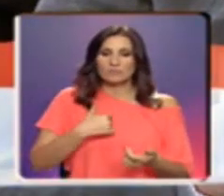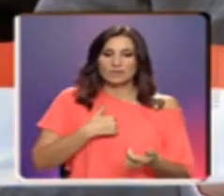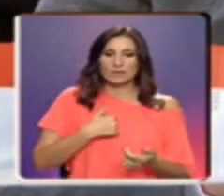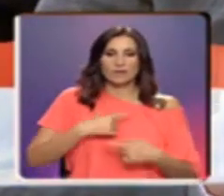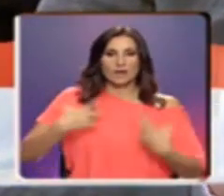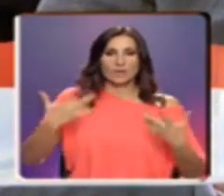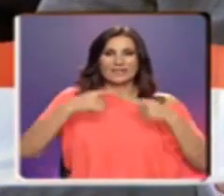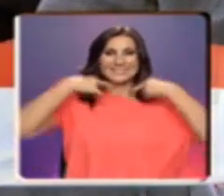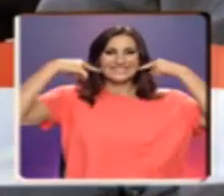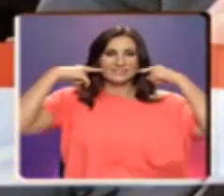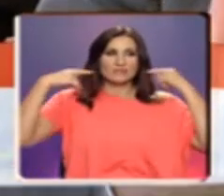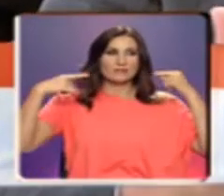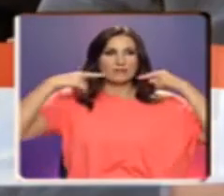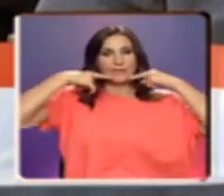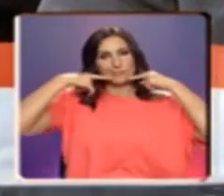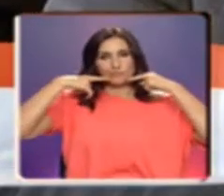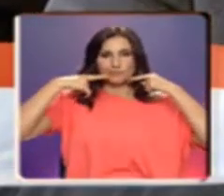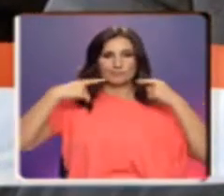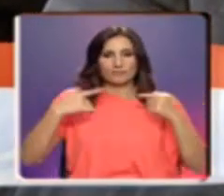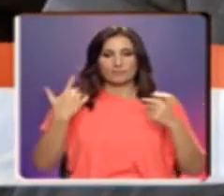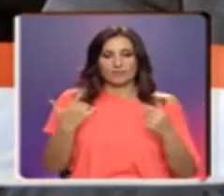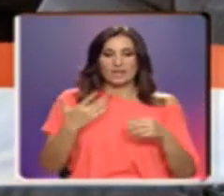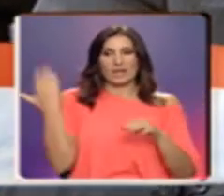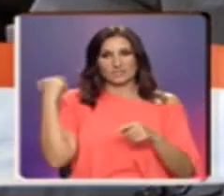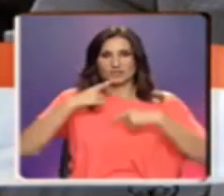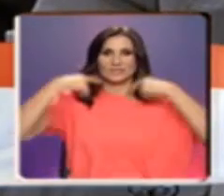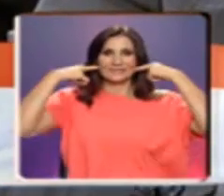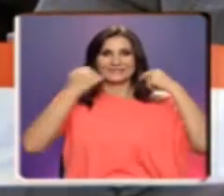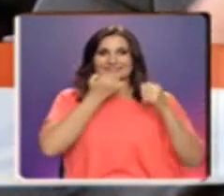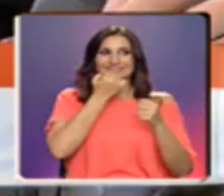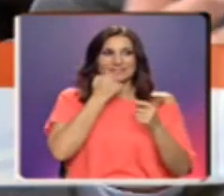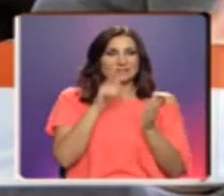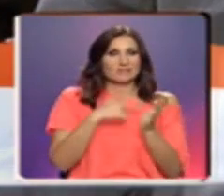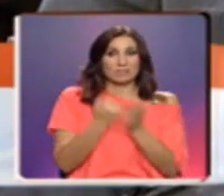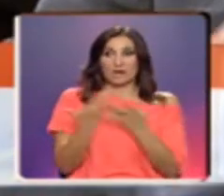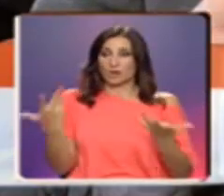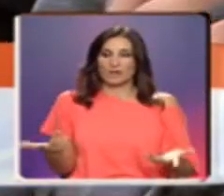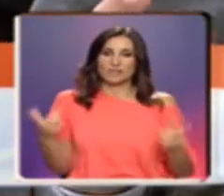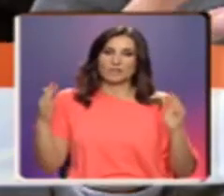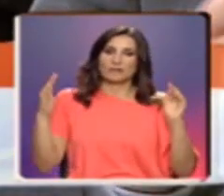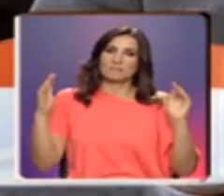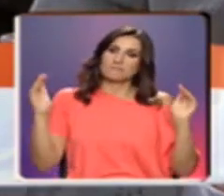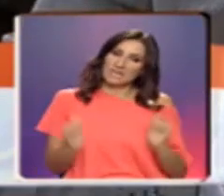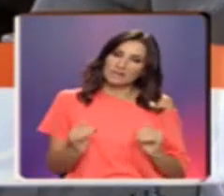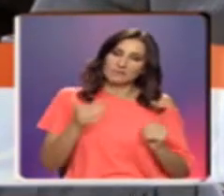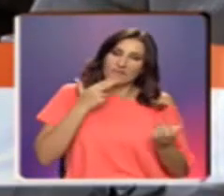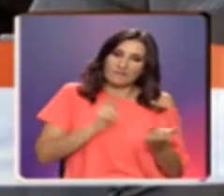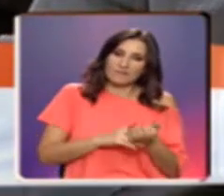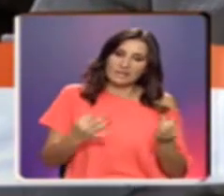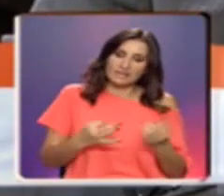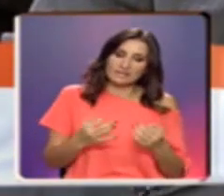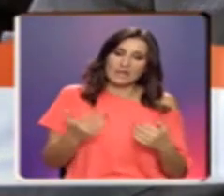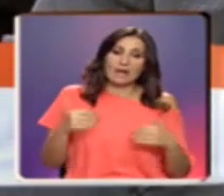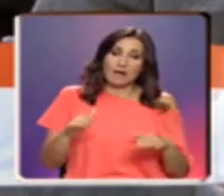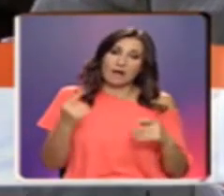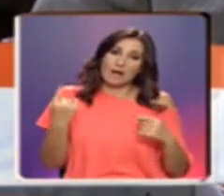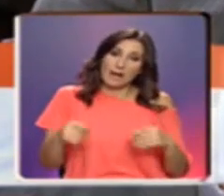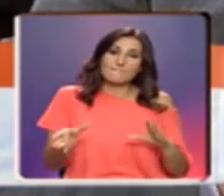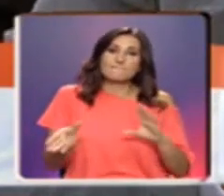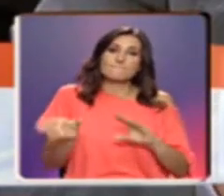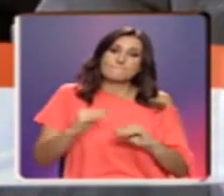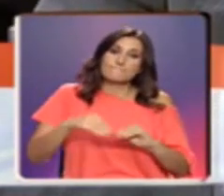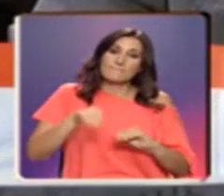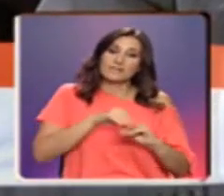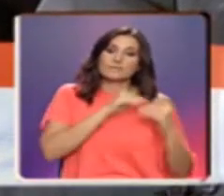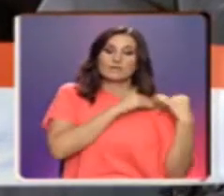de sorrir. É verdade que deixei muito mais de sorrir do que sorria. Não há propriamente um dois em um. Há uma responsabilidade muito acrescida